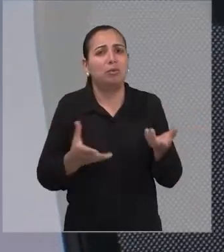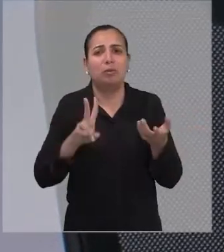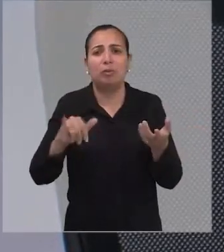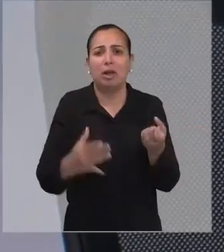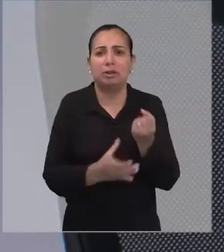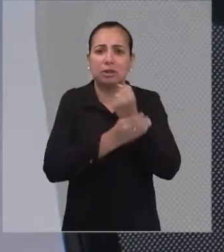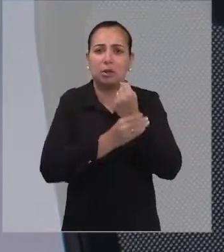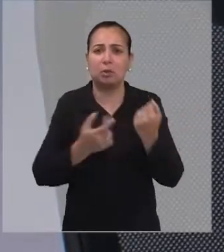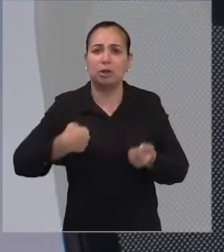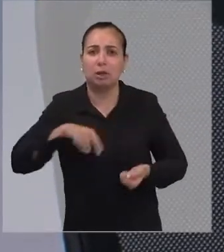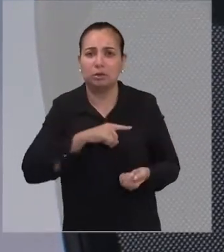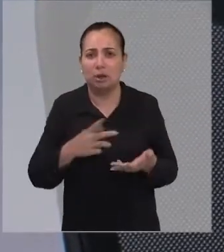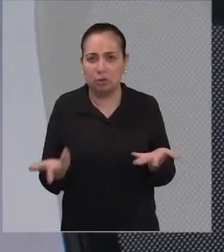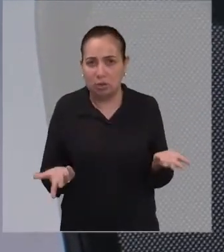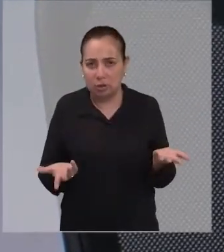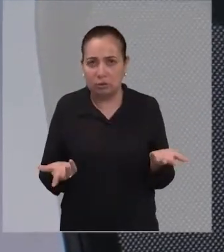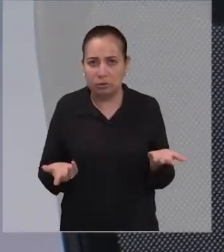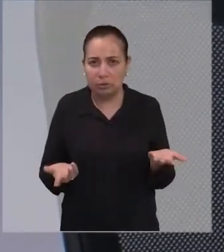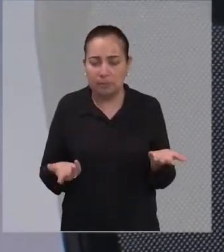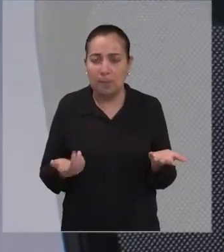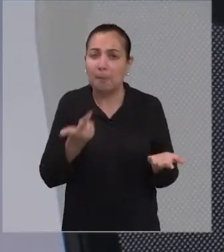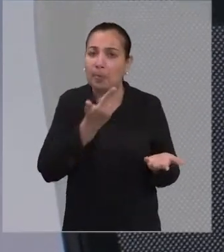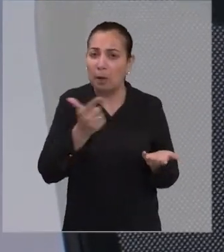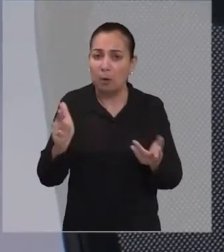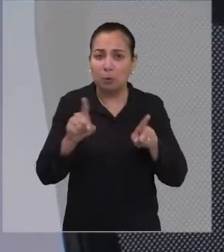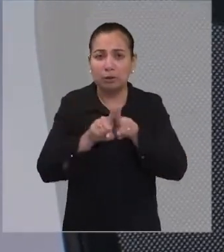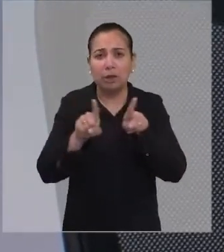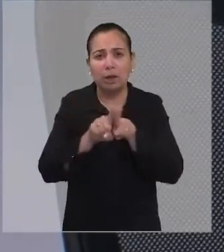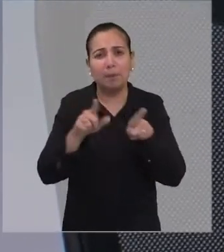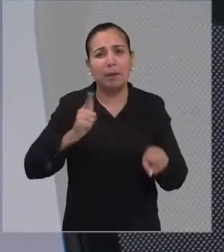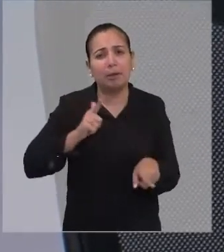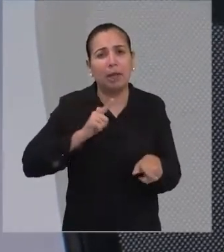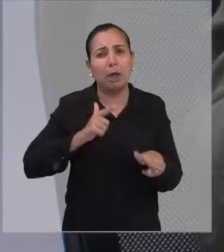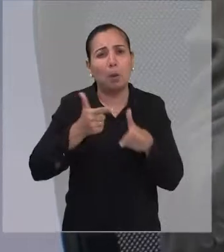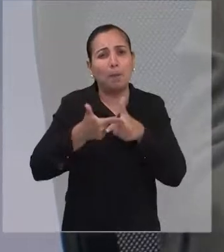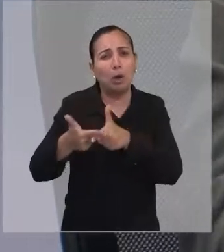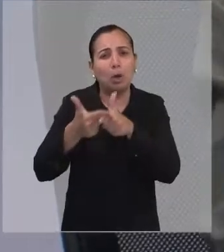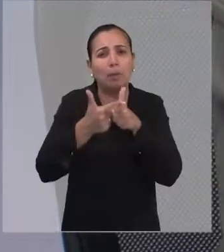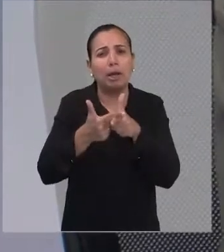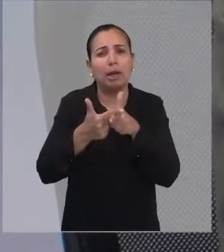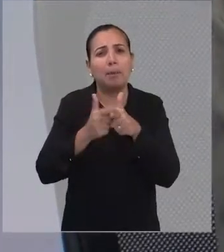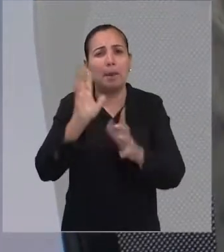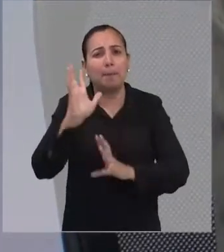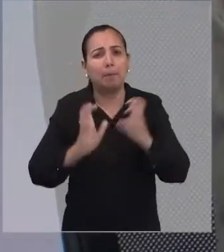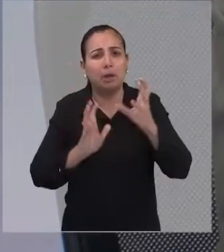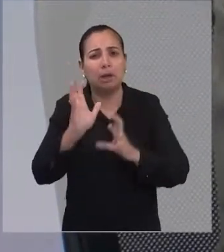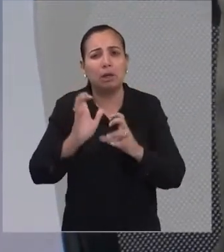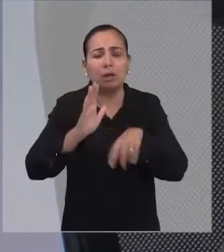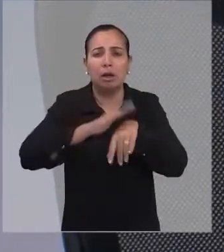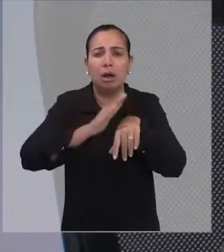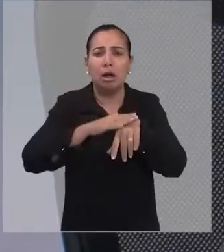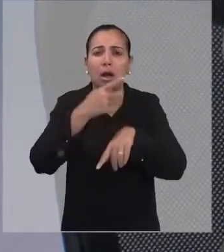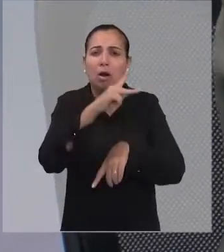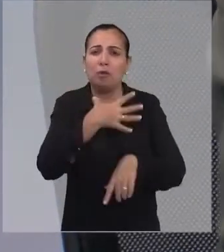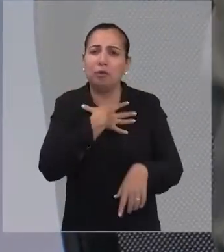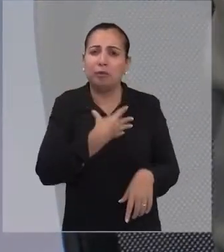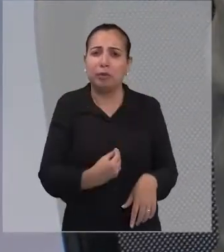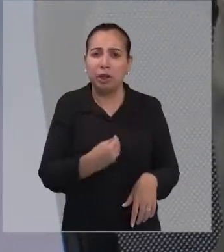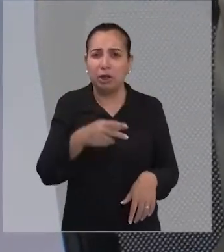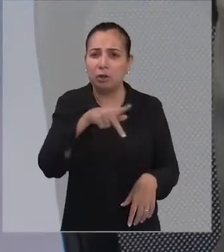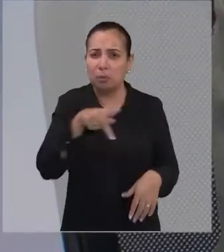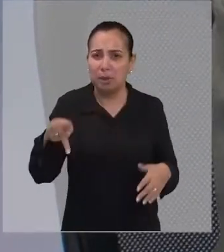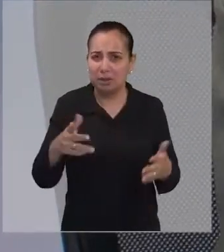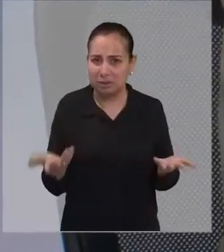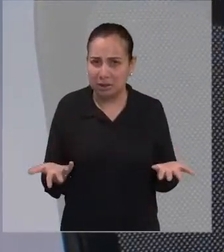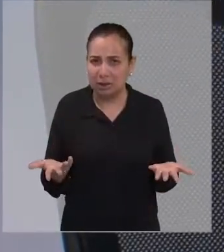relevante, numa briga em que a gente tem aí envolvido o filho do presidente. Quer dizer, aí vira eu não vou citar nenhum nome mas assim,